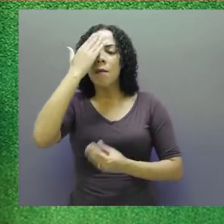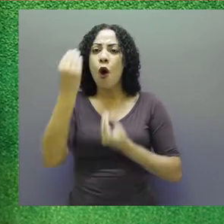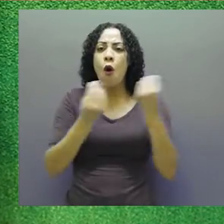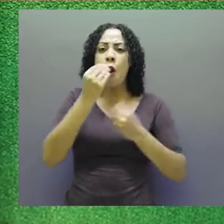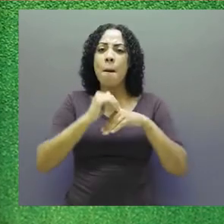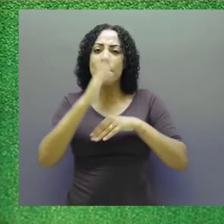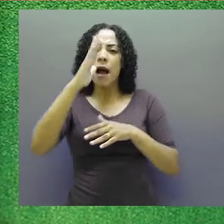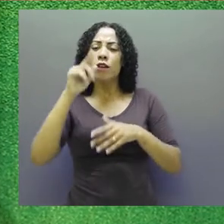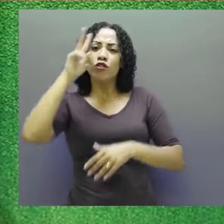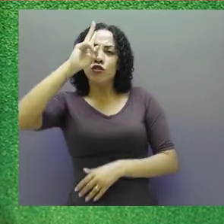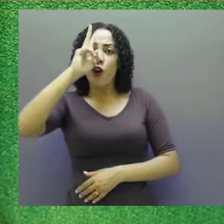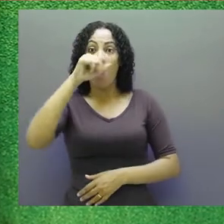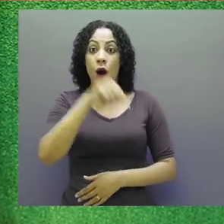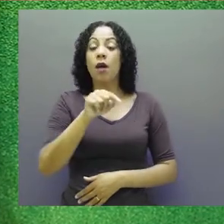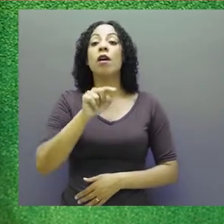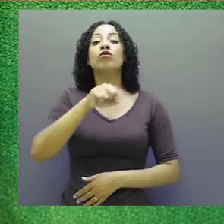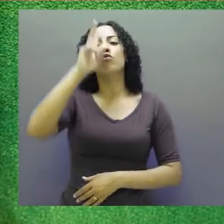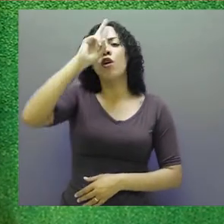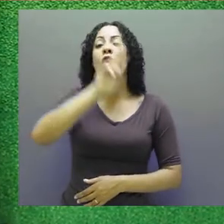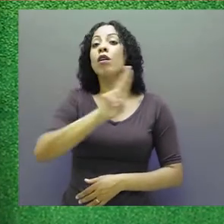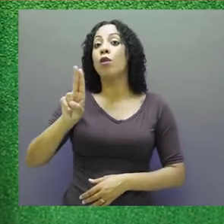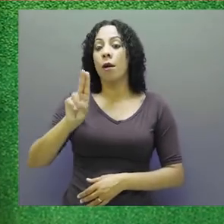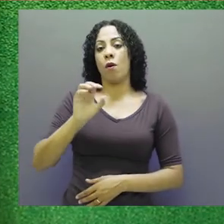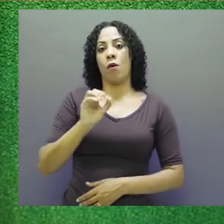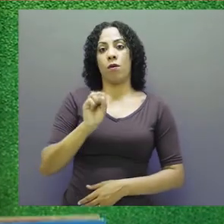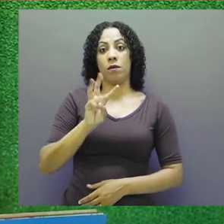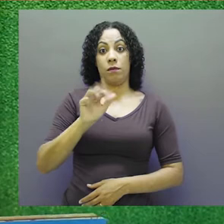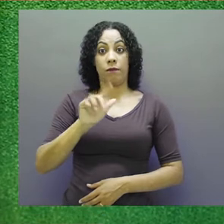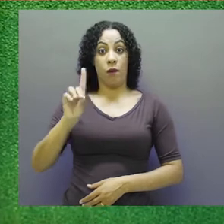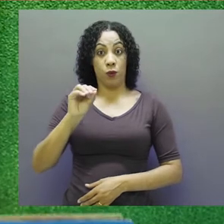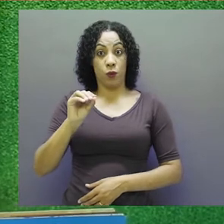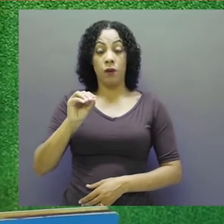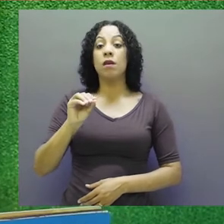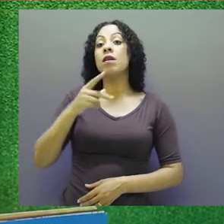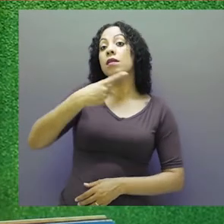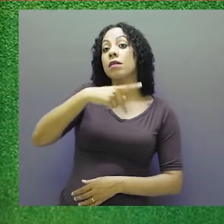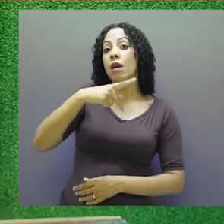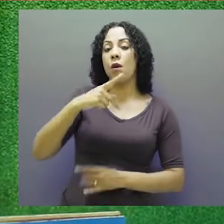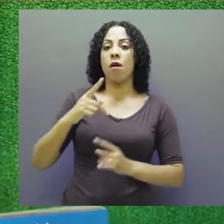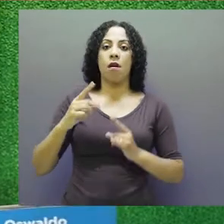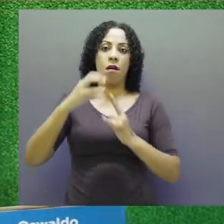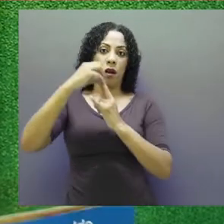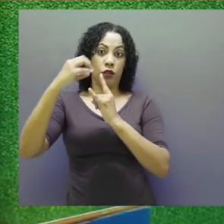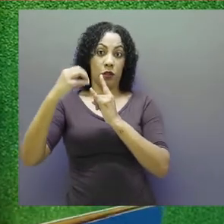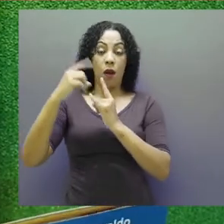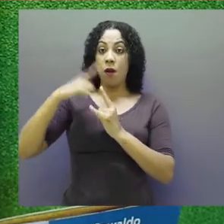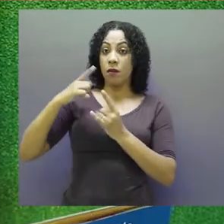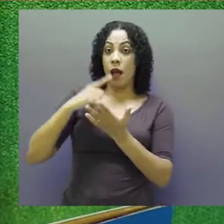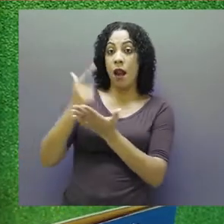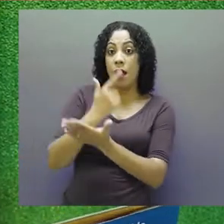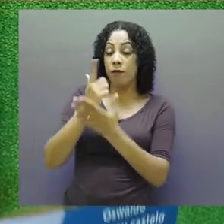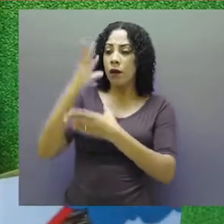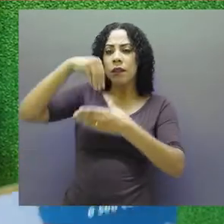acesso a essa história que eu acabei de contar, que se chama Oswaldo e seu Castelo, está nesse livro, lá no site do